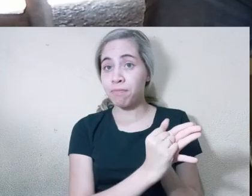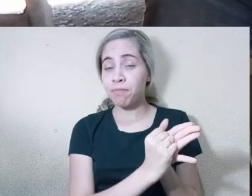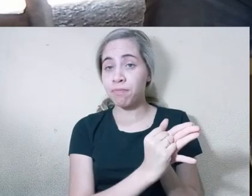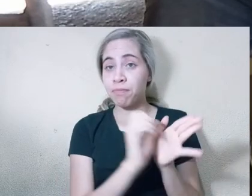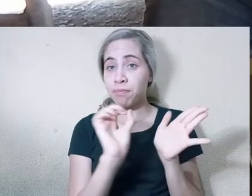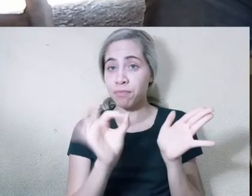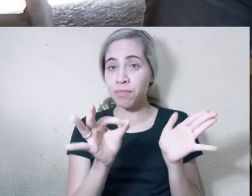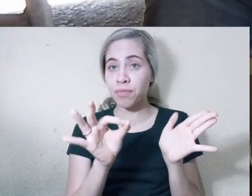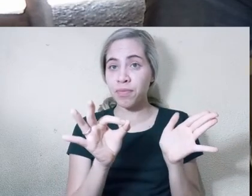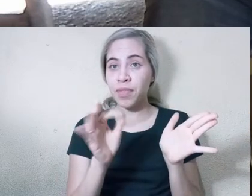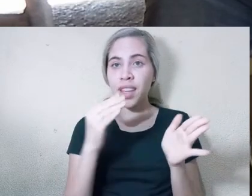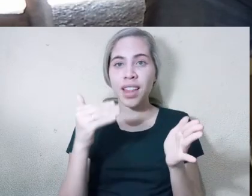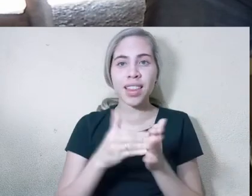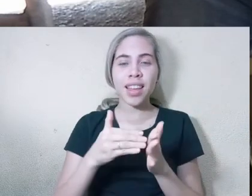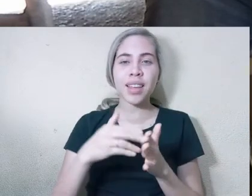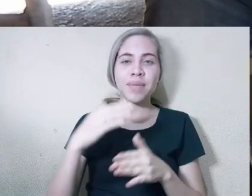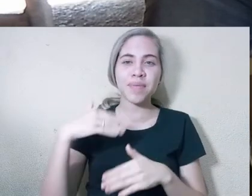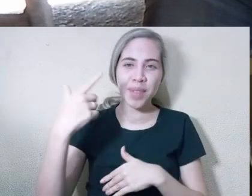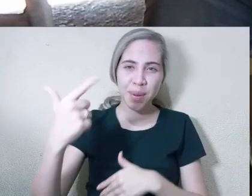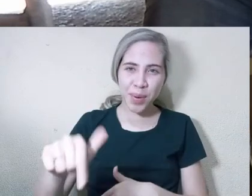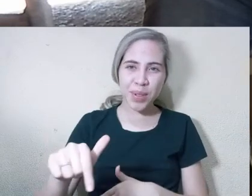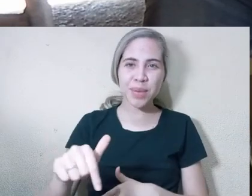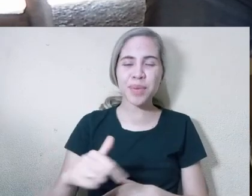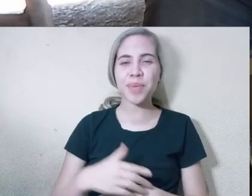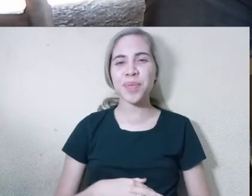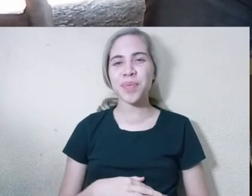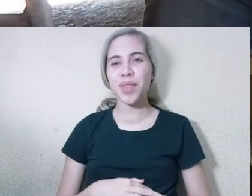fazer inscrição no canal, tá? E